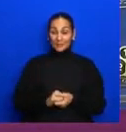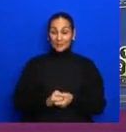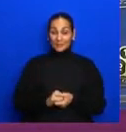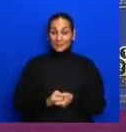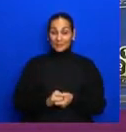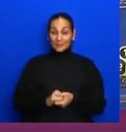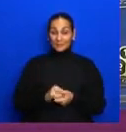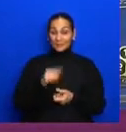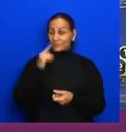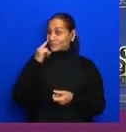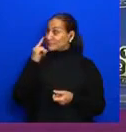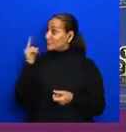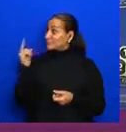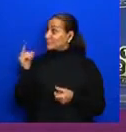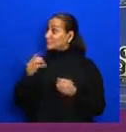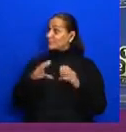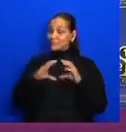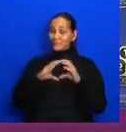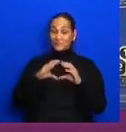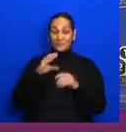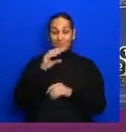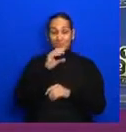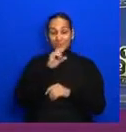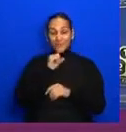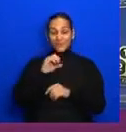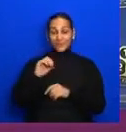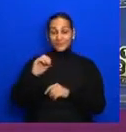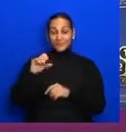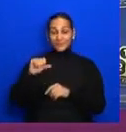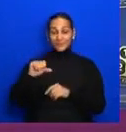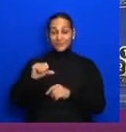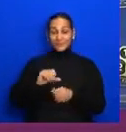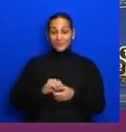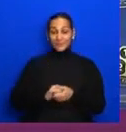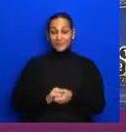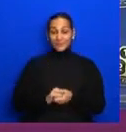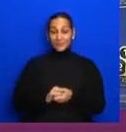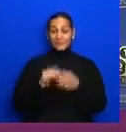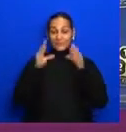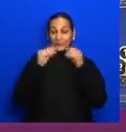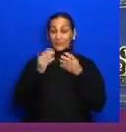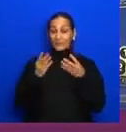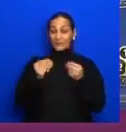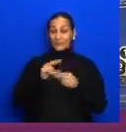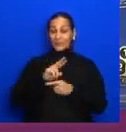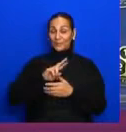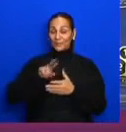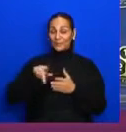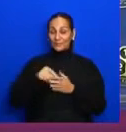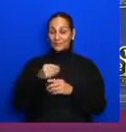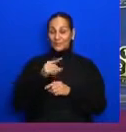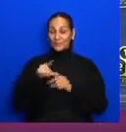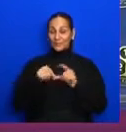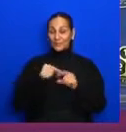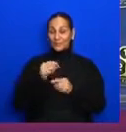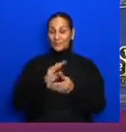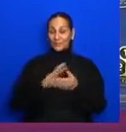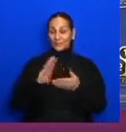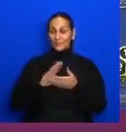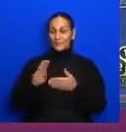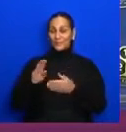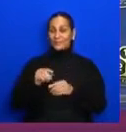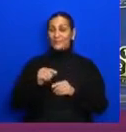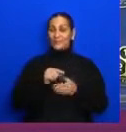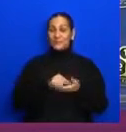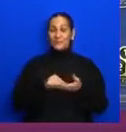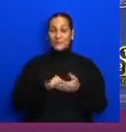Mais uma dezena na tela. Bola laranja 09. Laranja 09. Uma noite de muitos sorteios, muitos milhões em prêmios nas